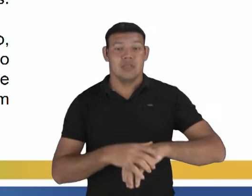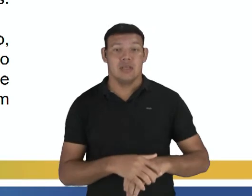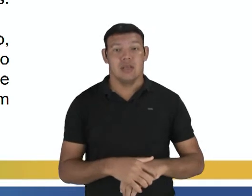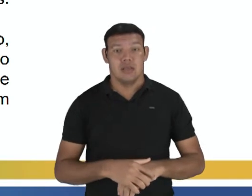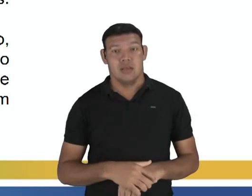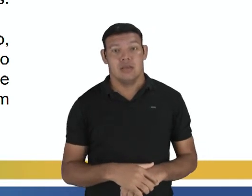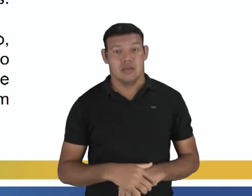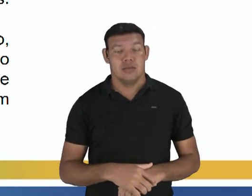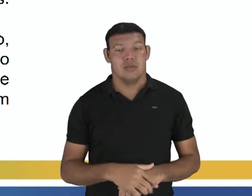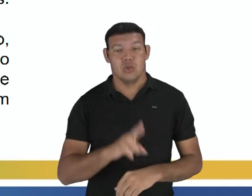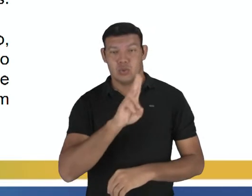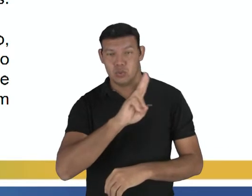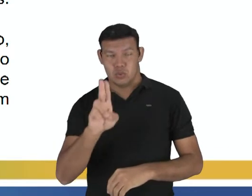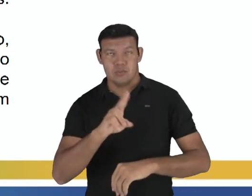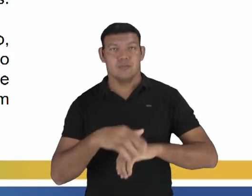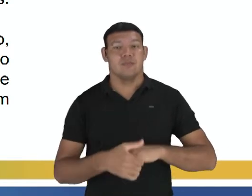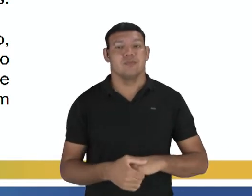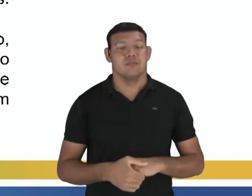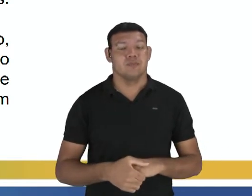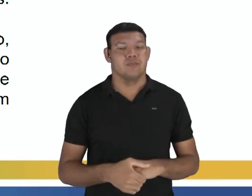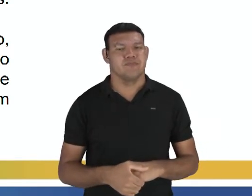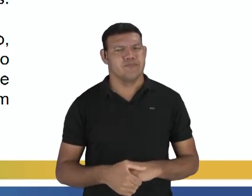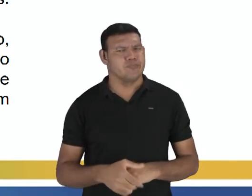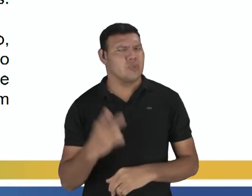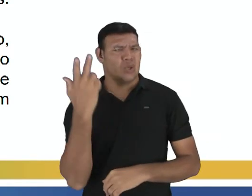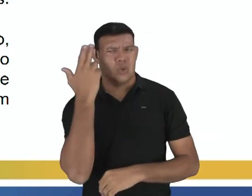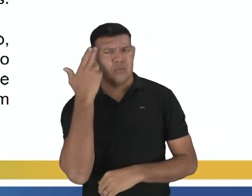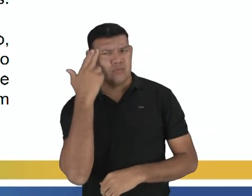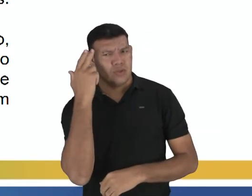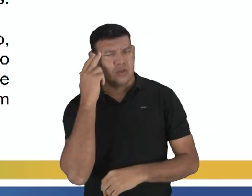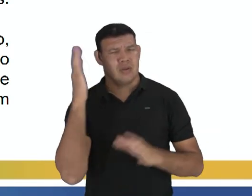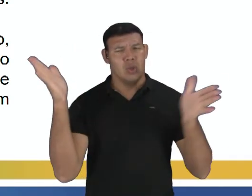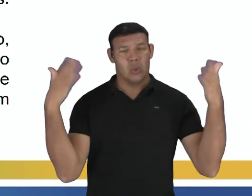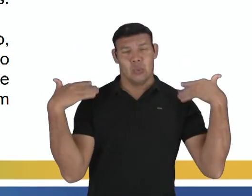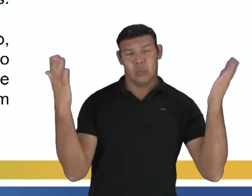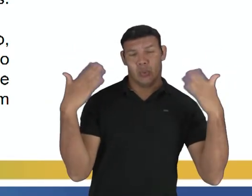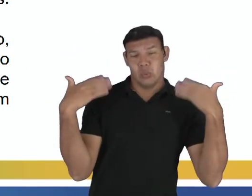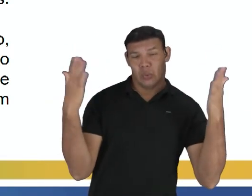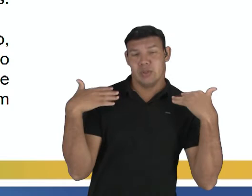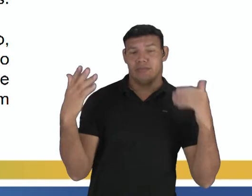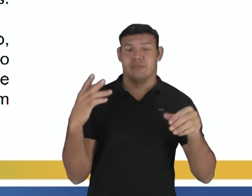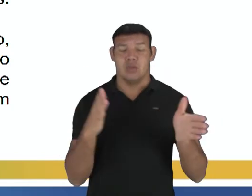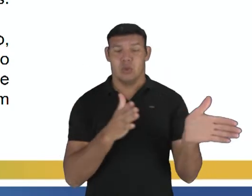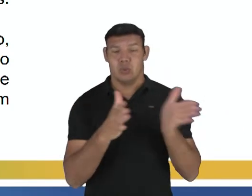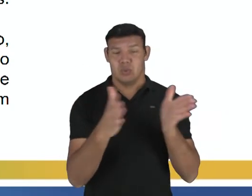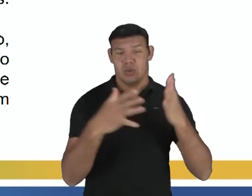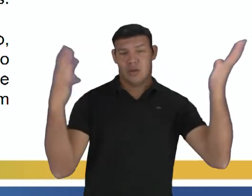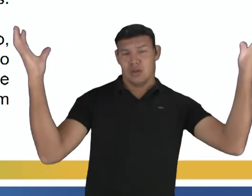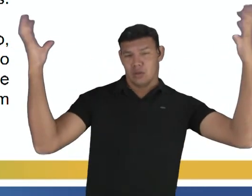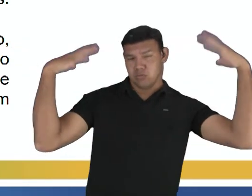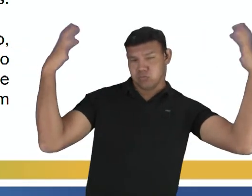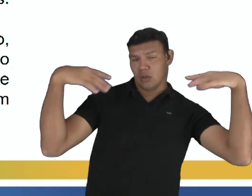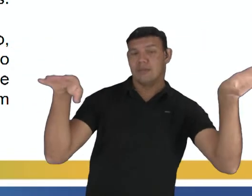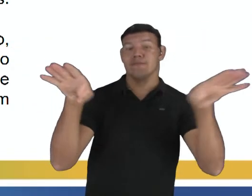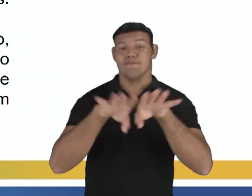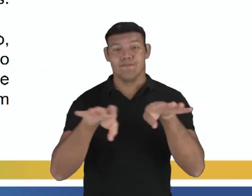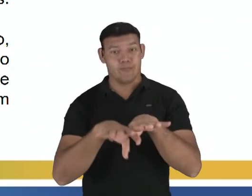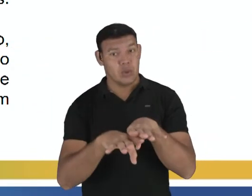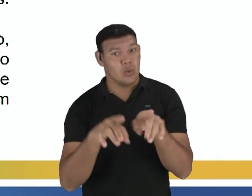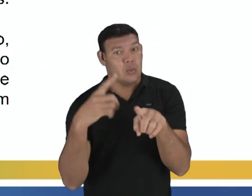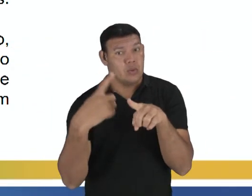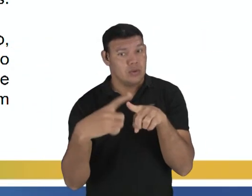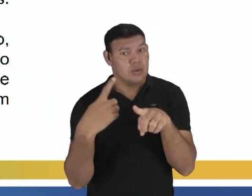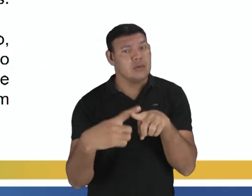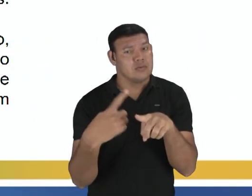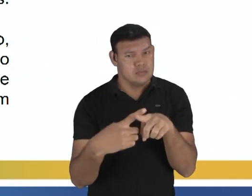aegypti, esse é o nome do mosquito, é muito comum no verão e no período chuvoso, devido